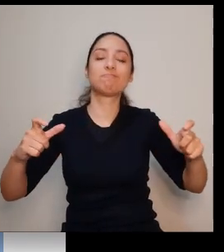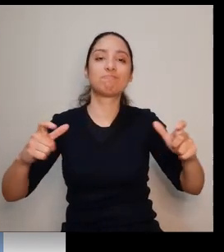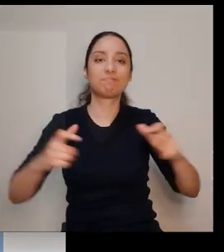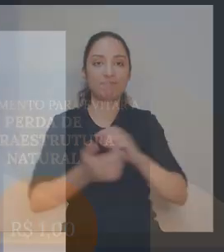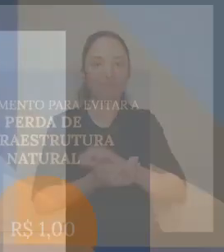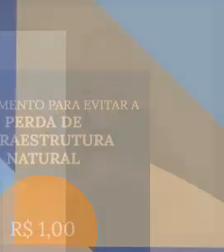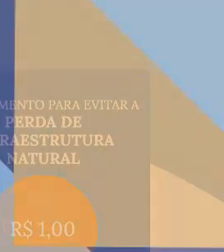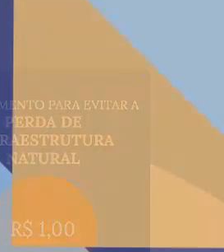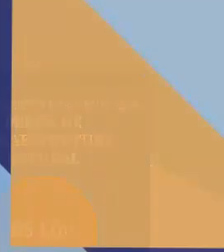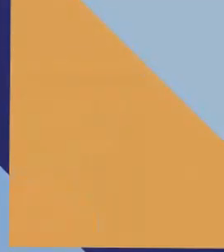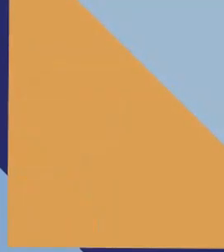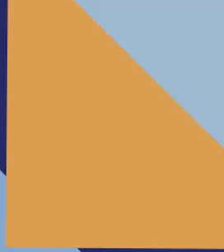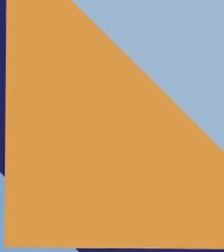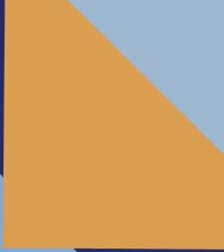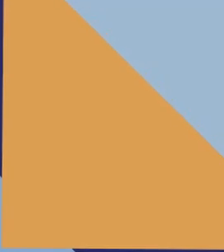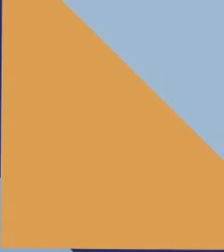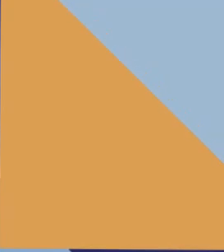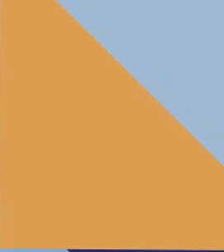extensão.